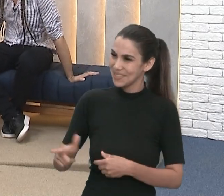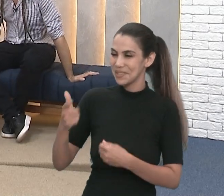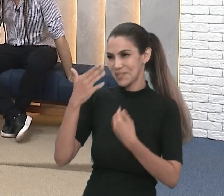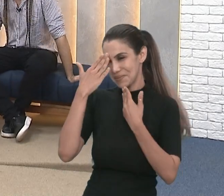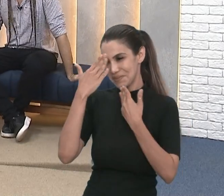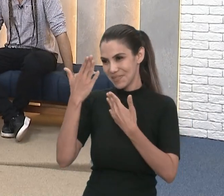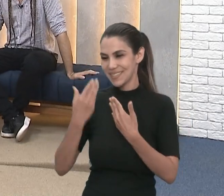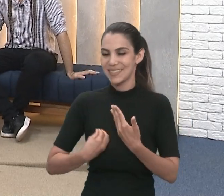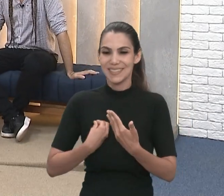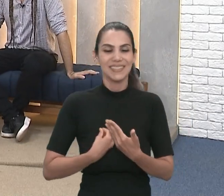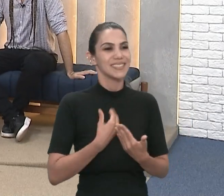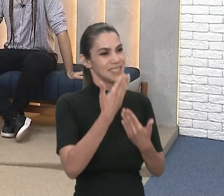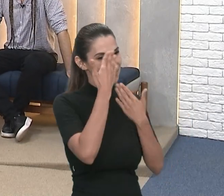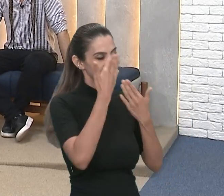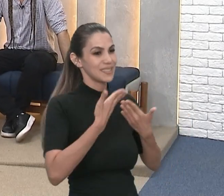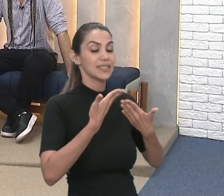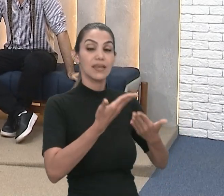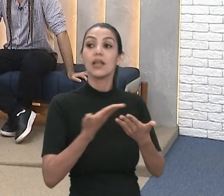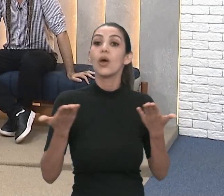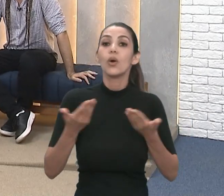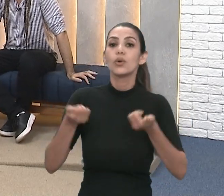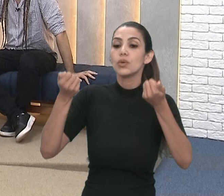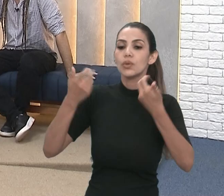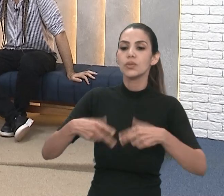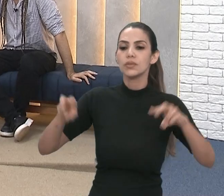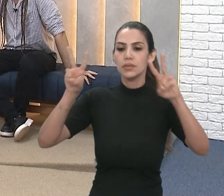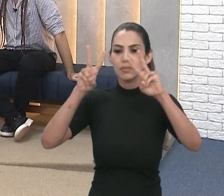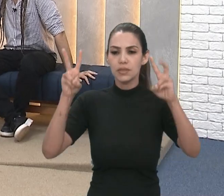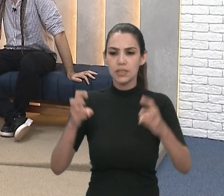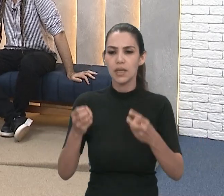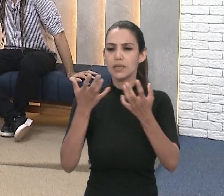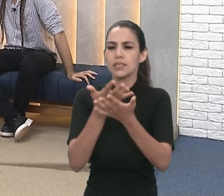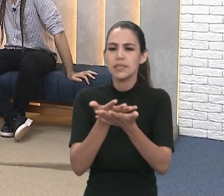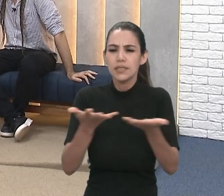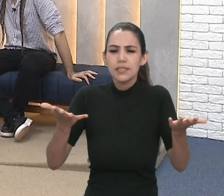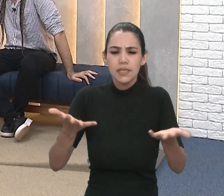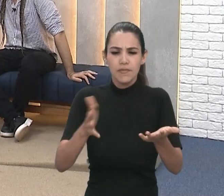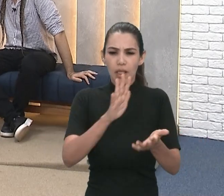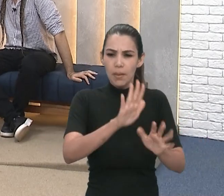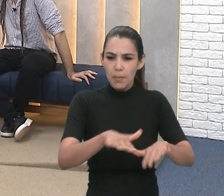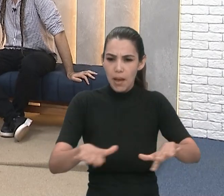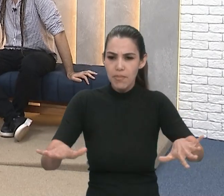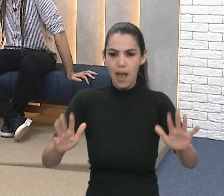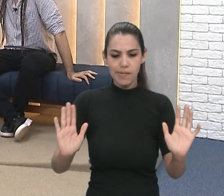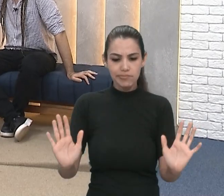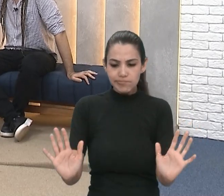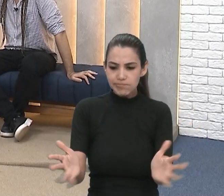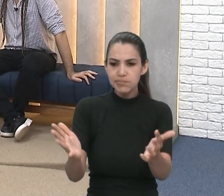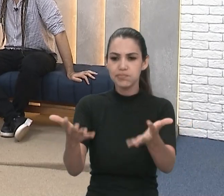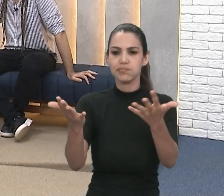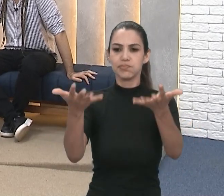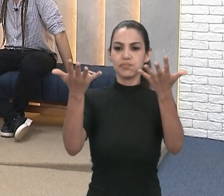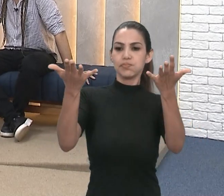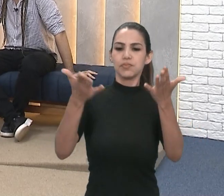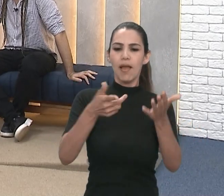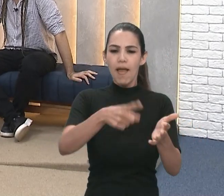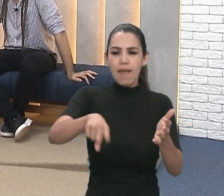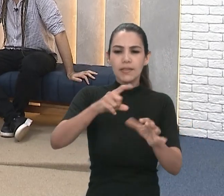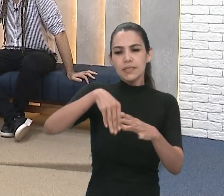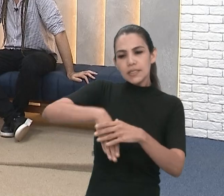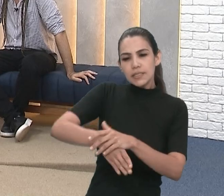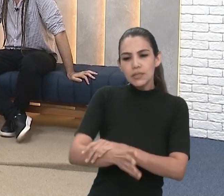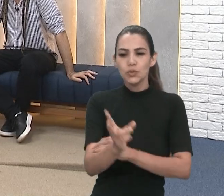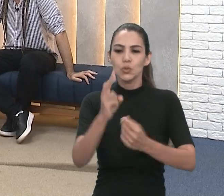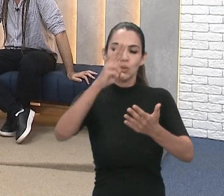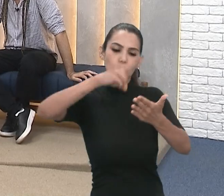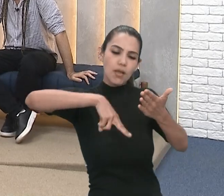convite. E para a gente falar sobre esse evento que estimula nessas crianças o hábito de ler também,